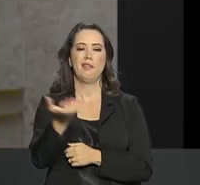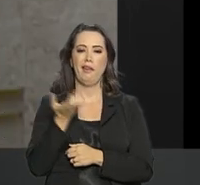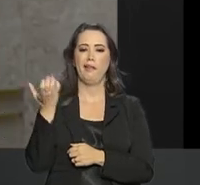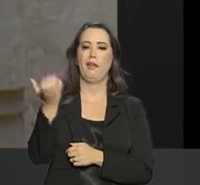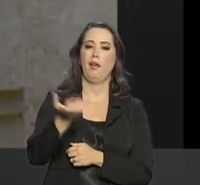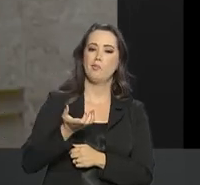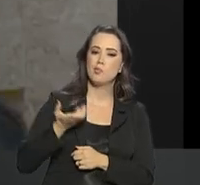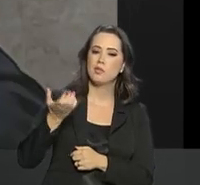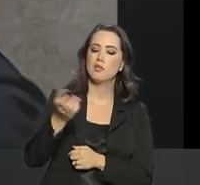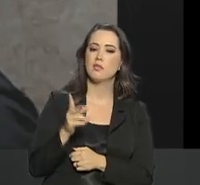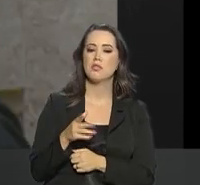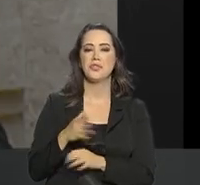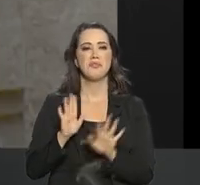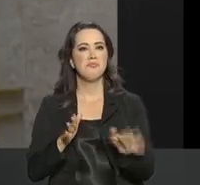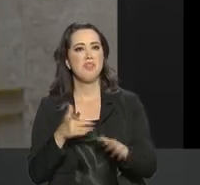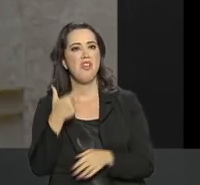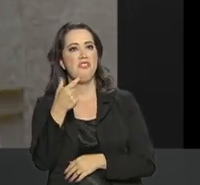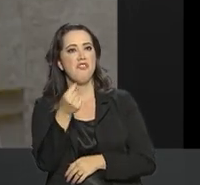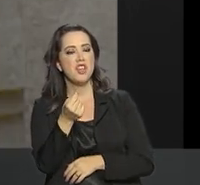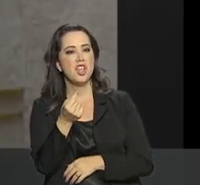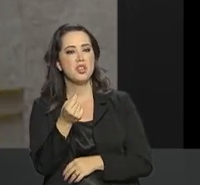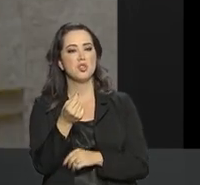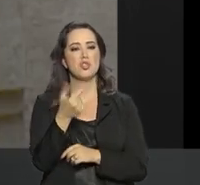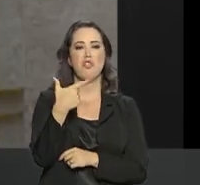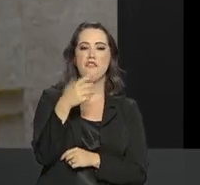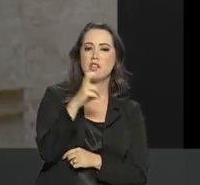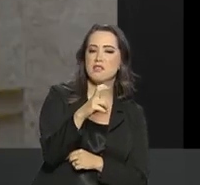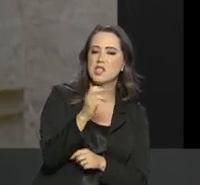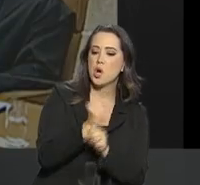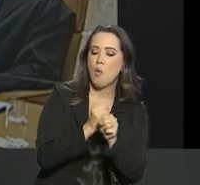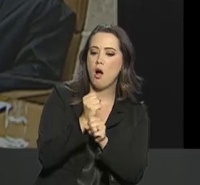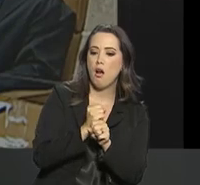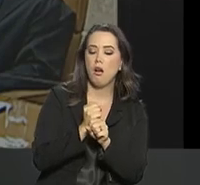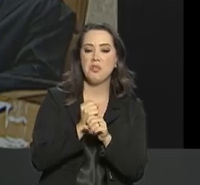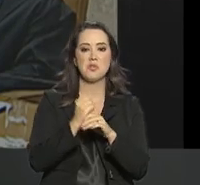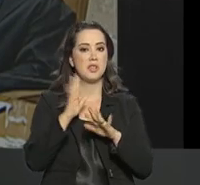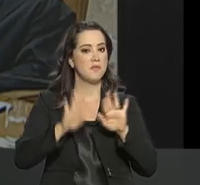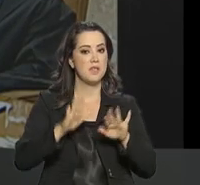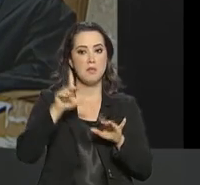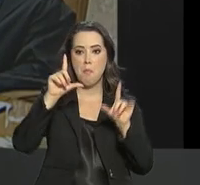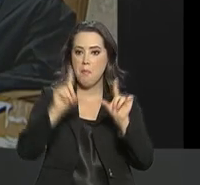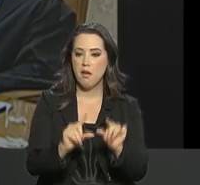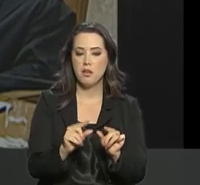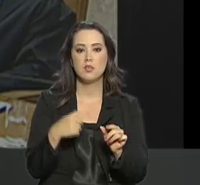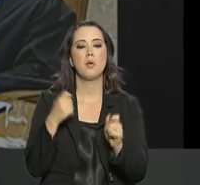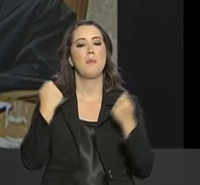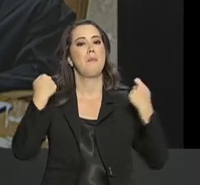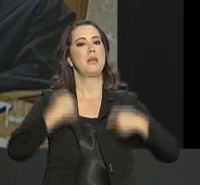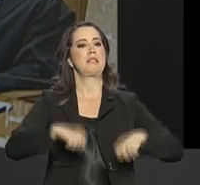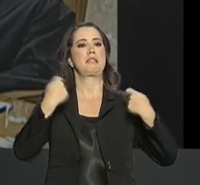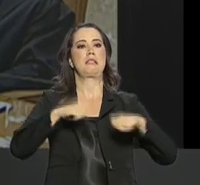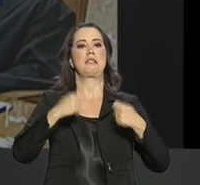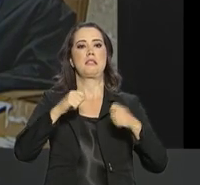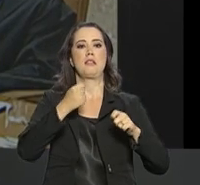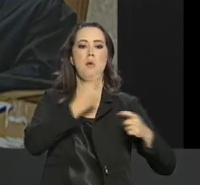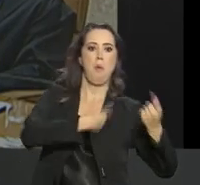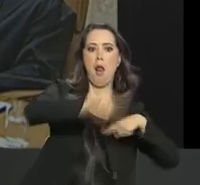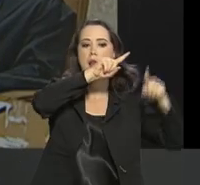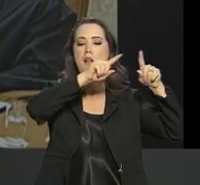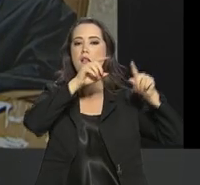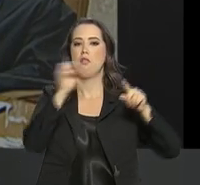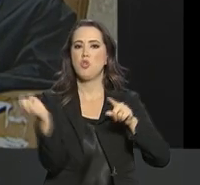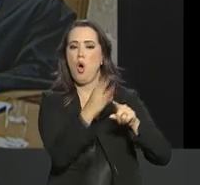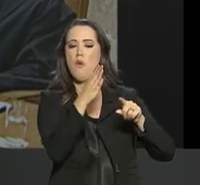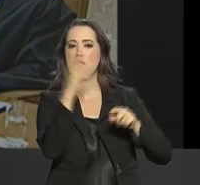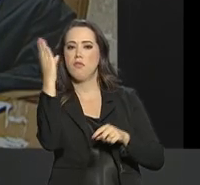extraordinária de a cada 20, 25 anos, 30 anos, ou menos até, achar que nós precisamos de um novo Estado. Então,